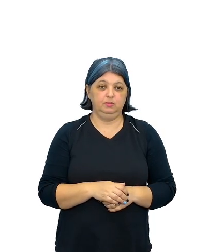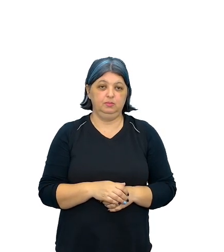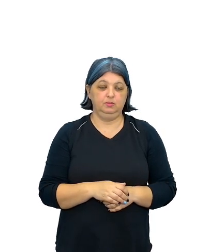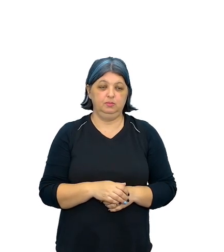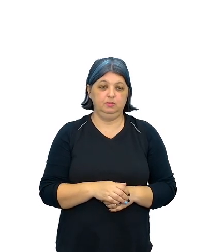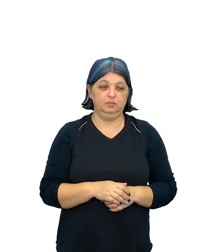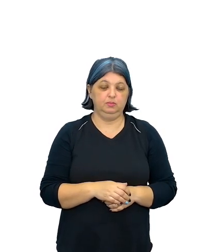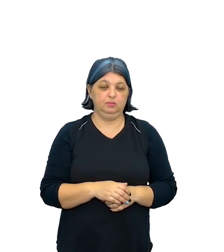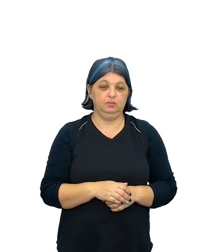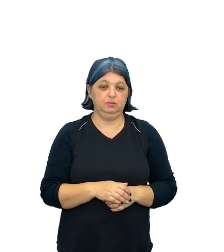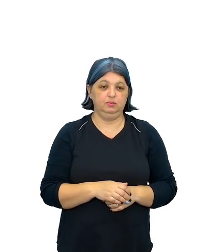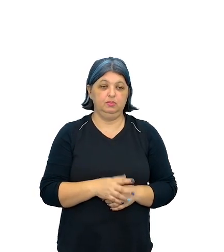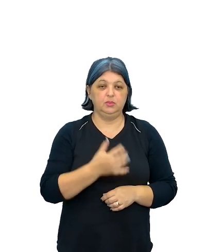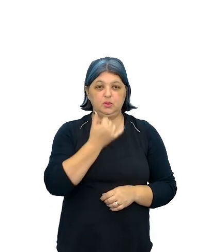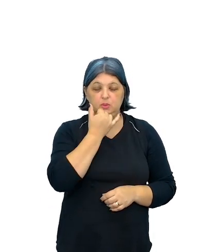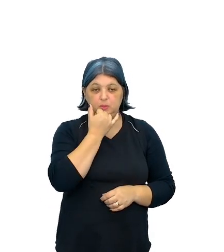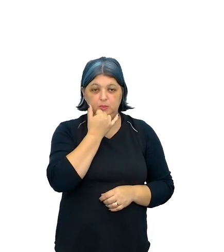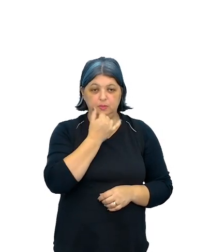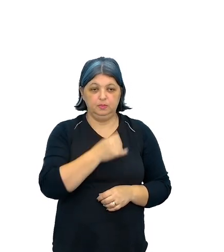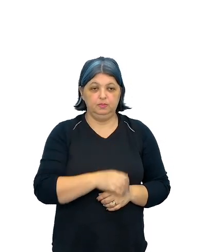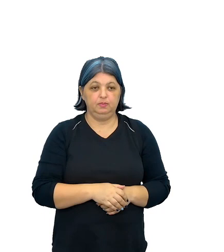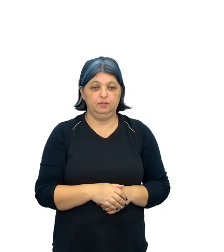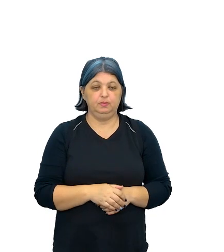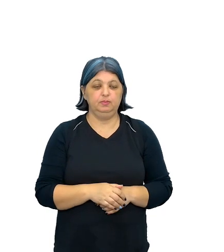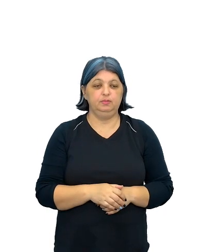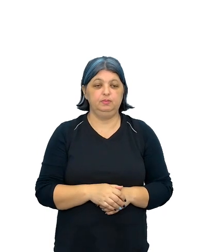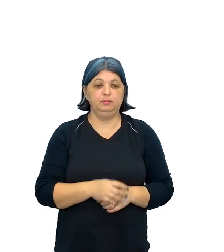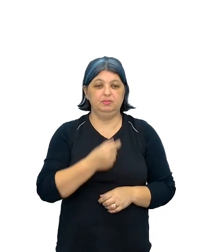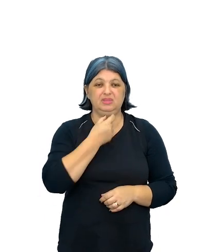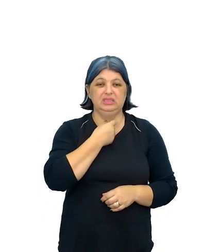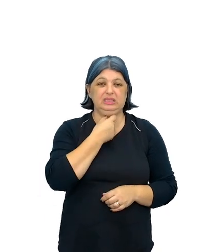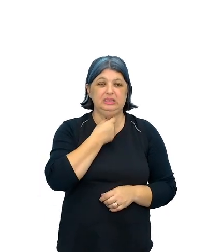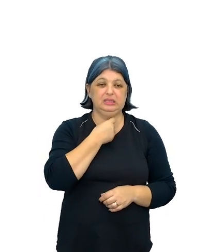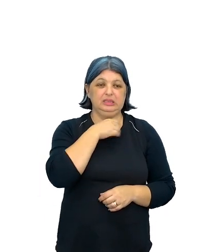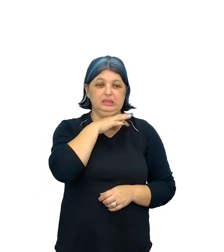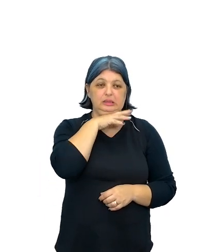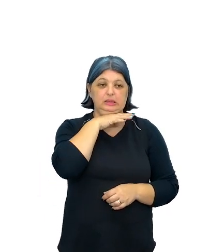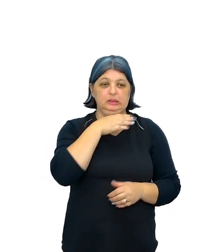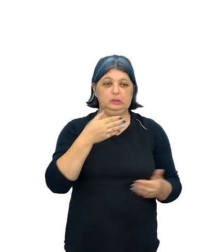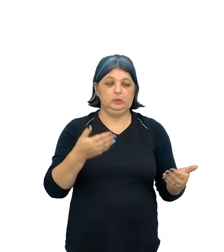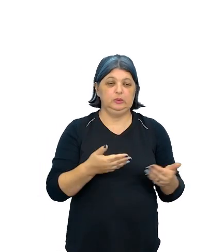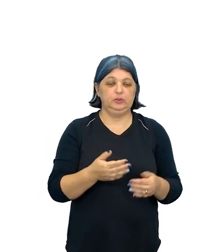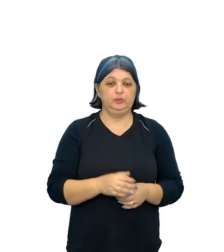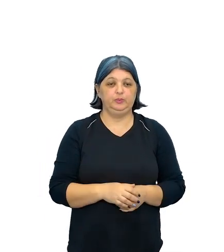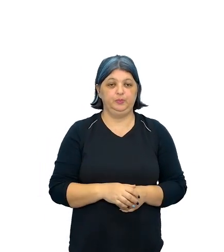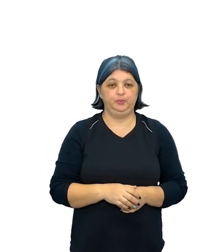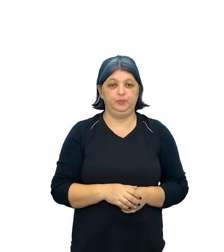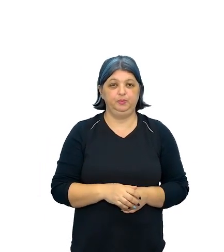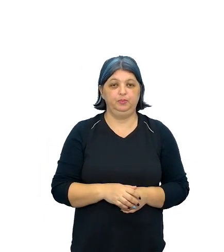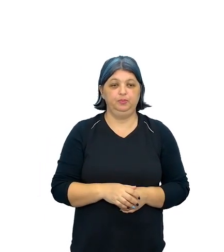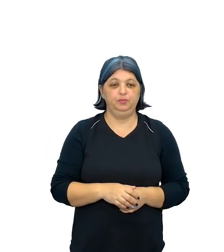Só um minutinho, eu tive que beber água por conta da minha garganta não estar muito boa hoje.